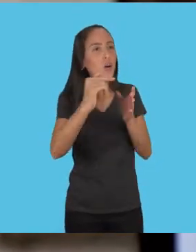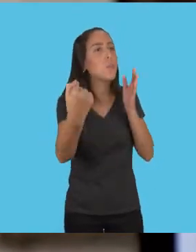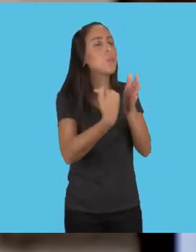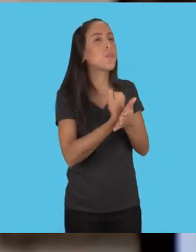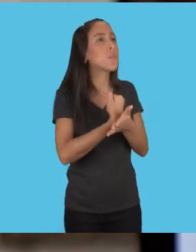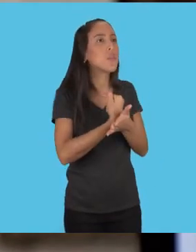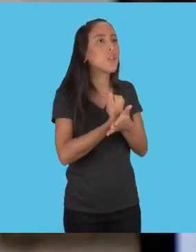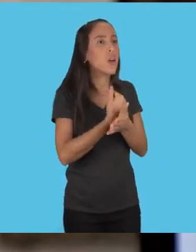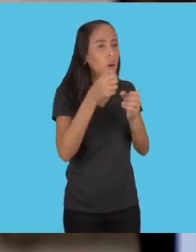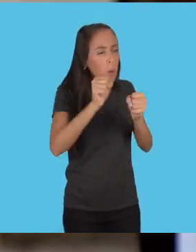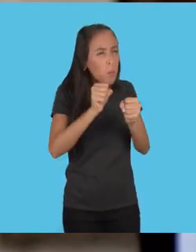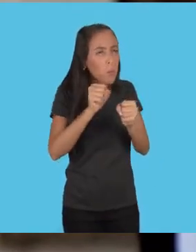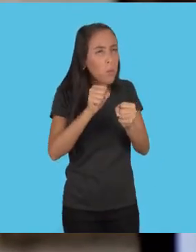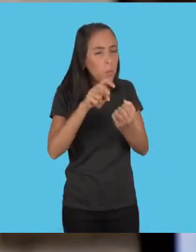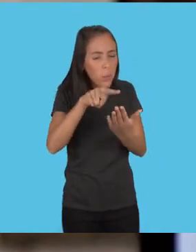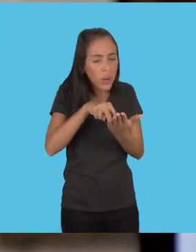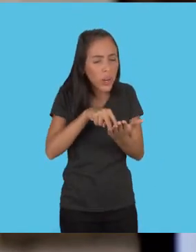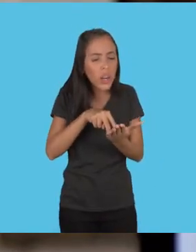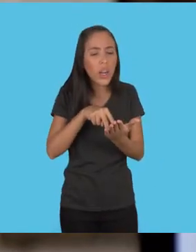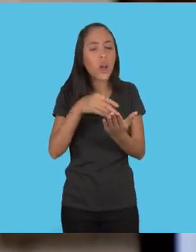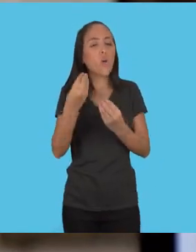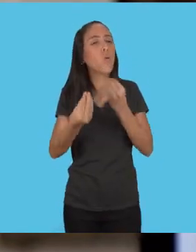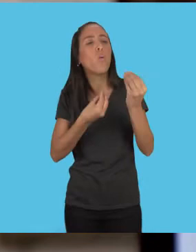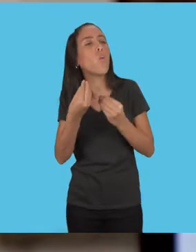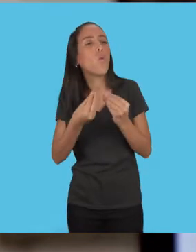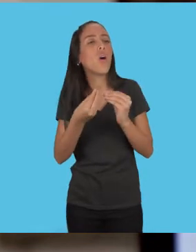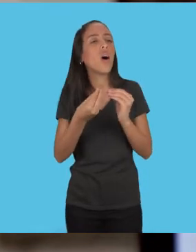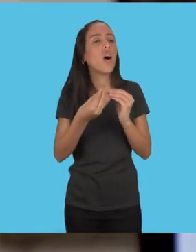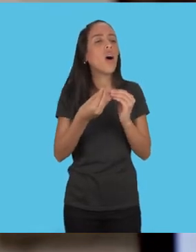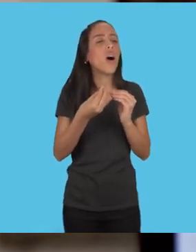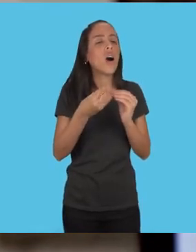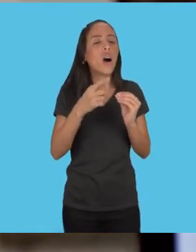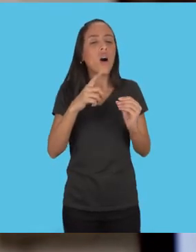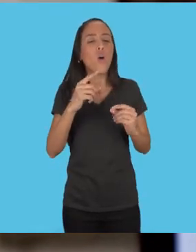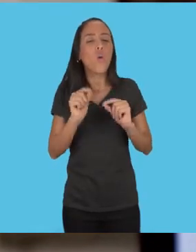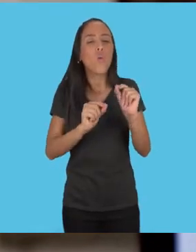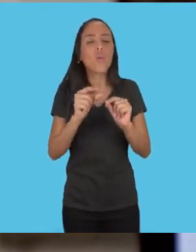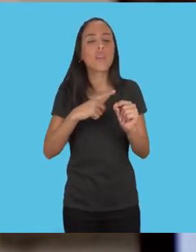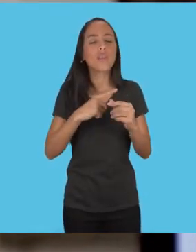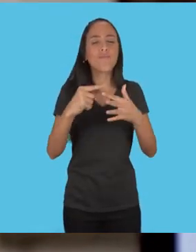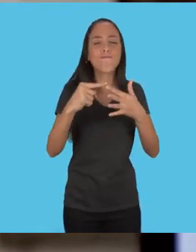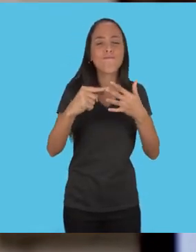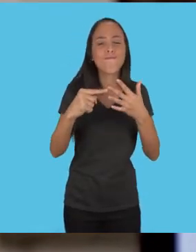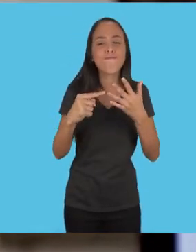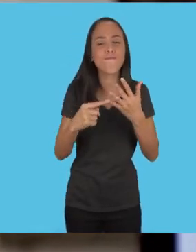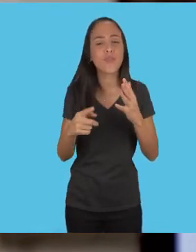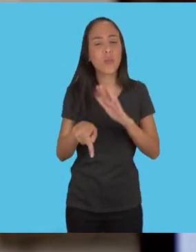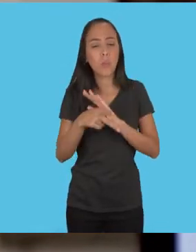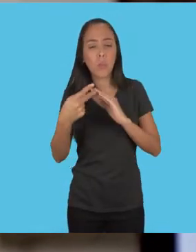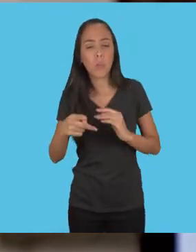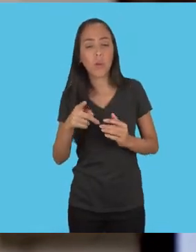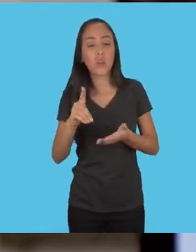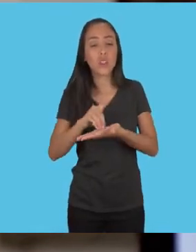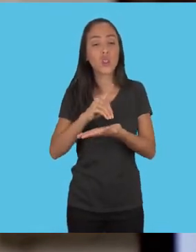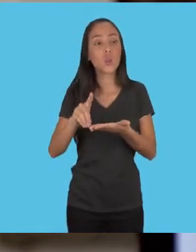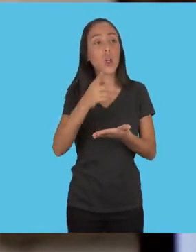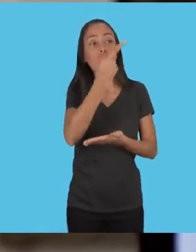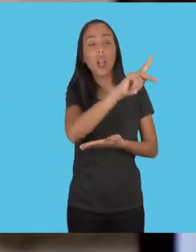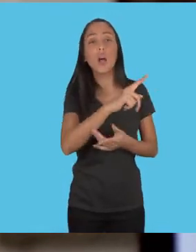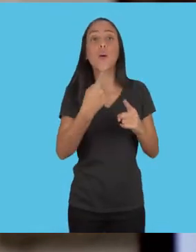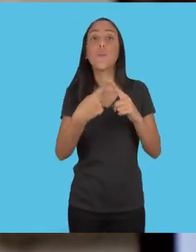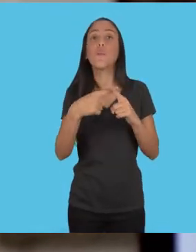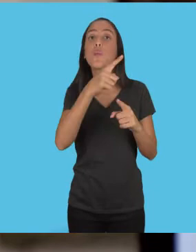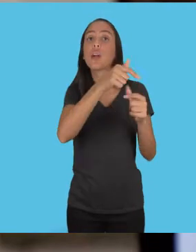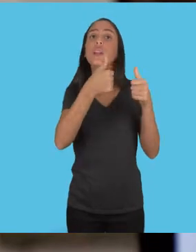poderia ler os termos referentes às Rickettsias que estavam no dicionário dele, porque ele estava na